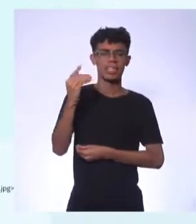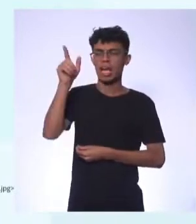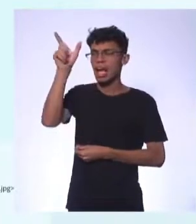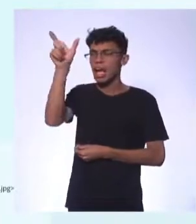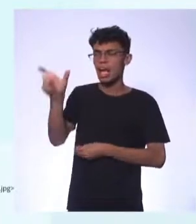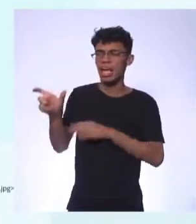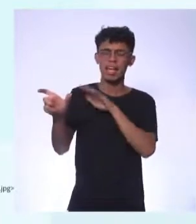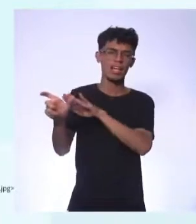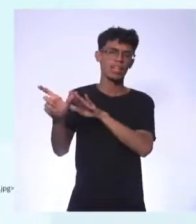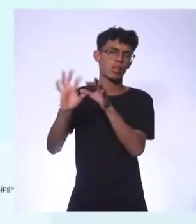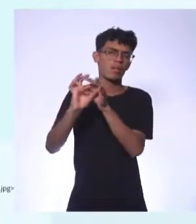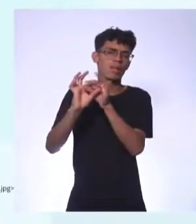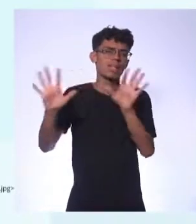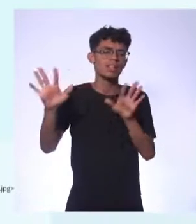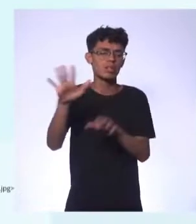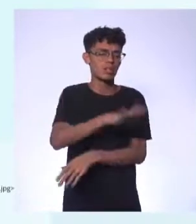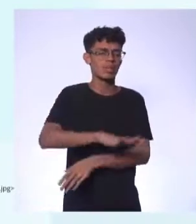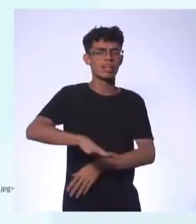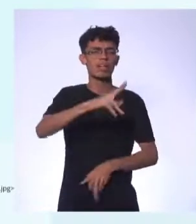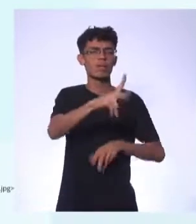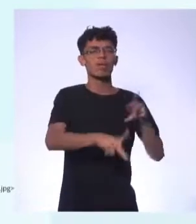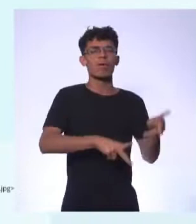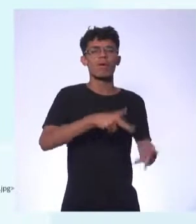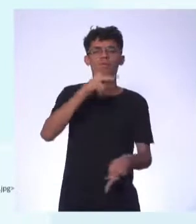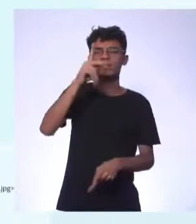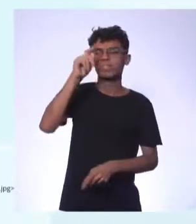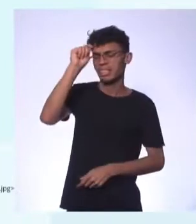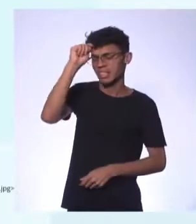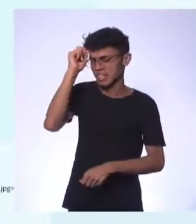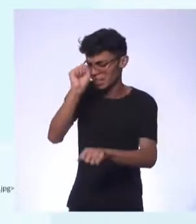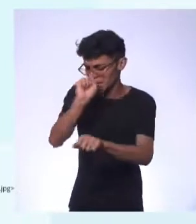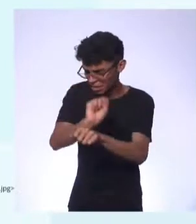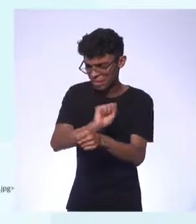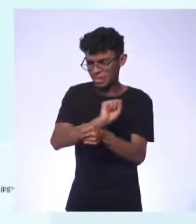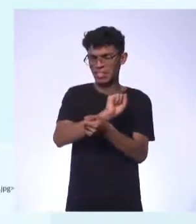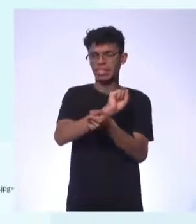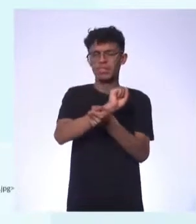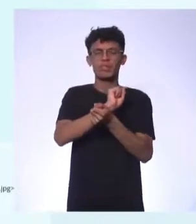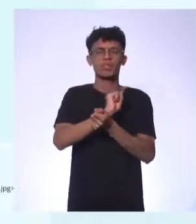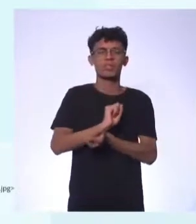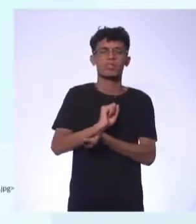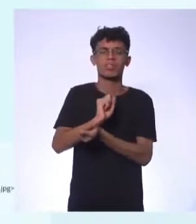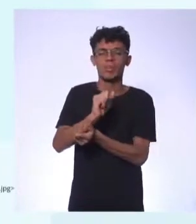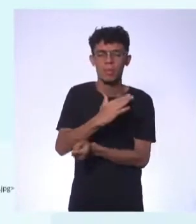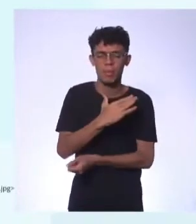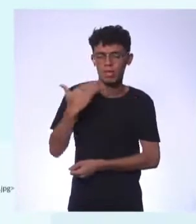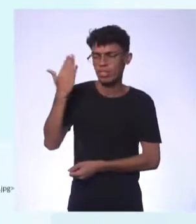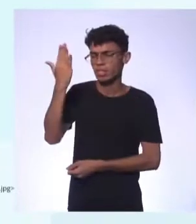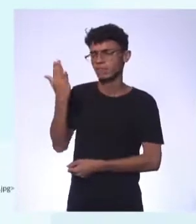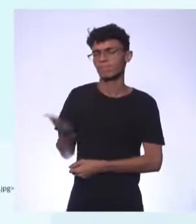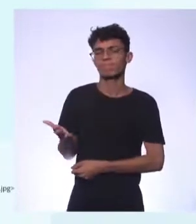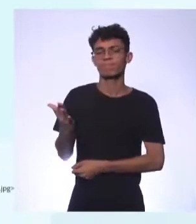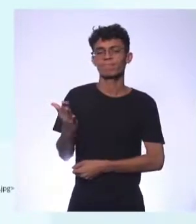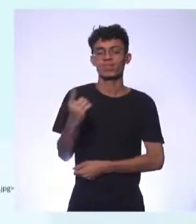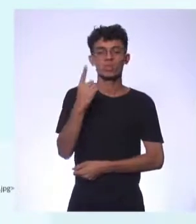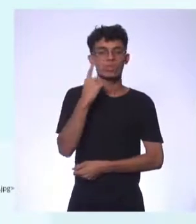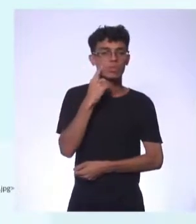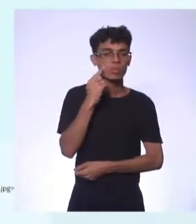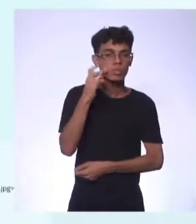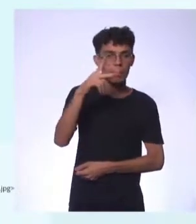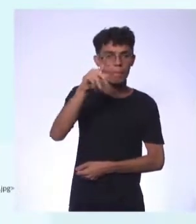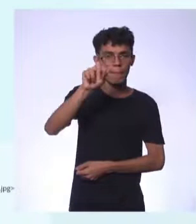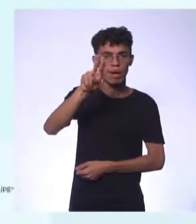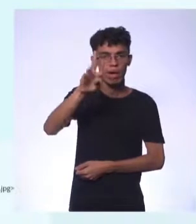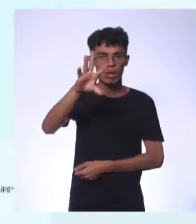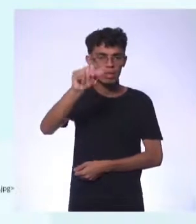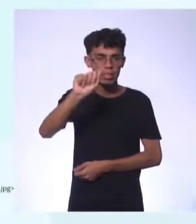a liberdade para os escravizados está sendo morto nesse momento, né? A gente viu que não era pauta pelo menos